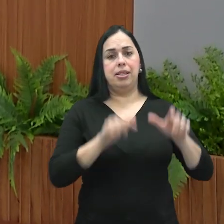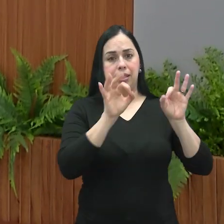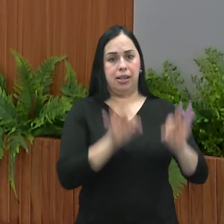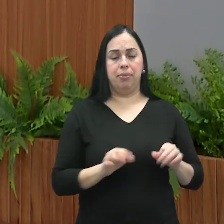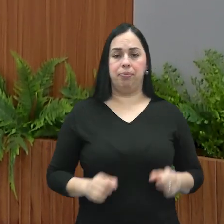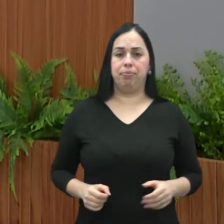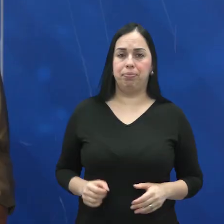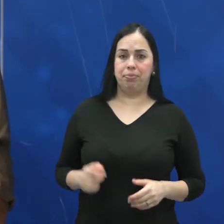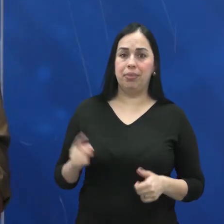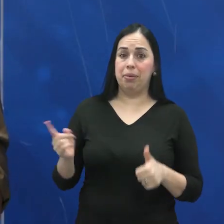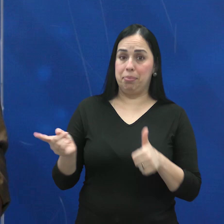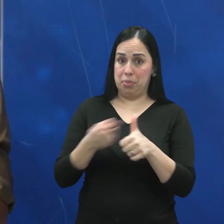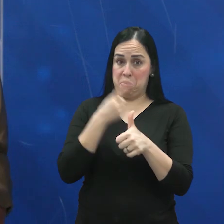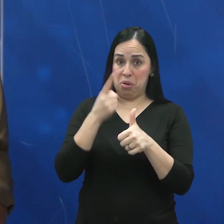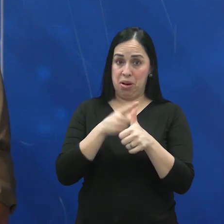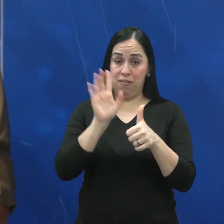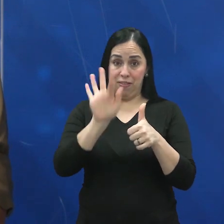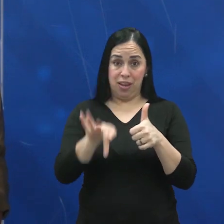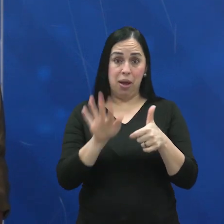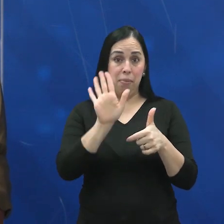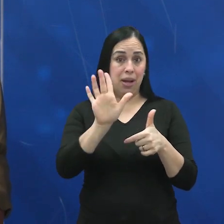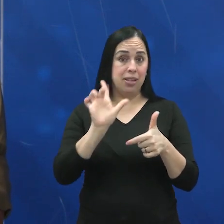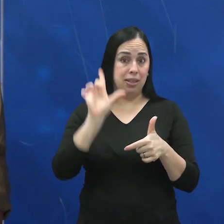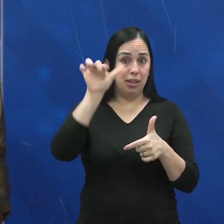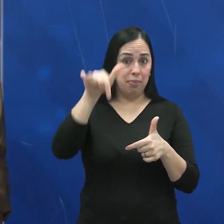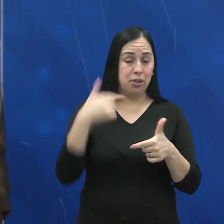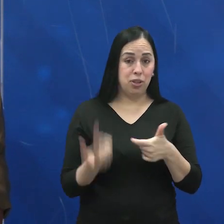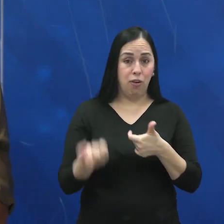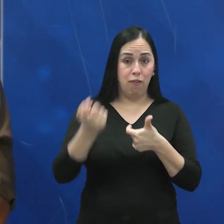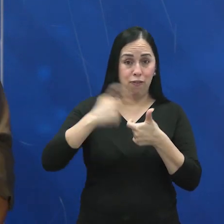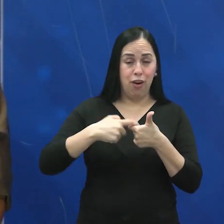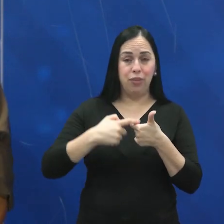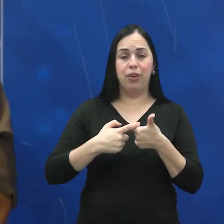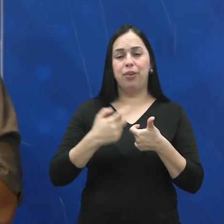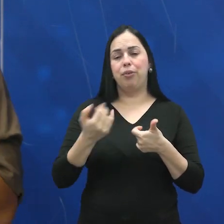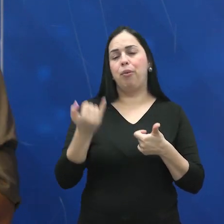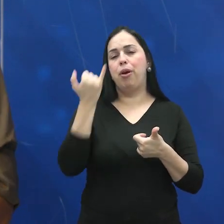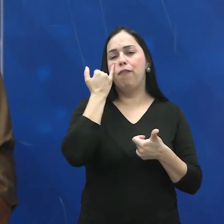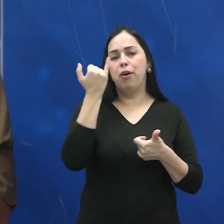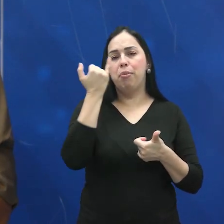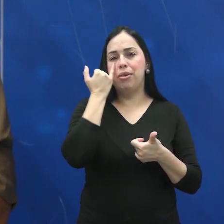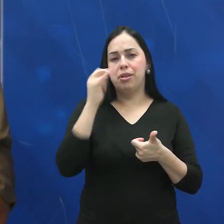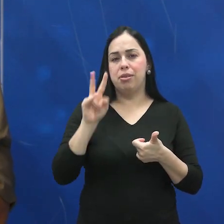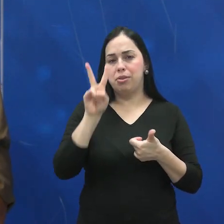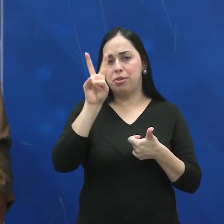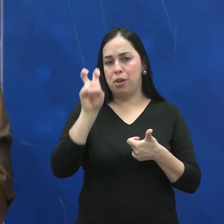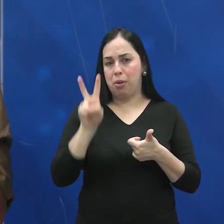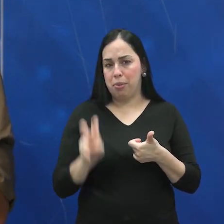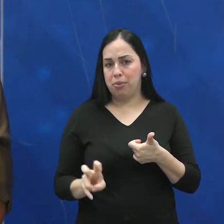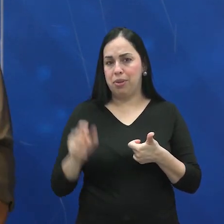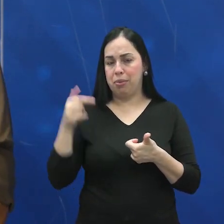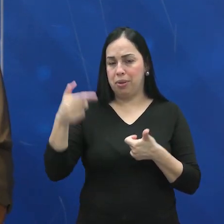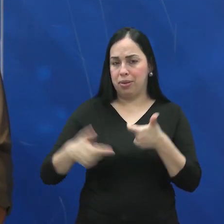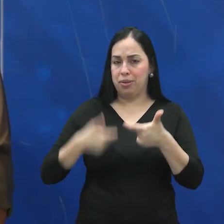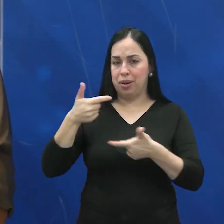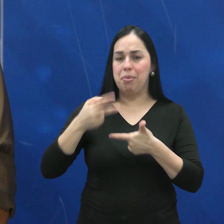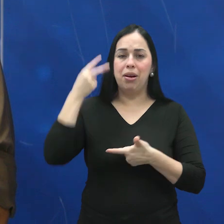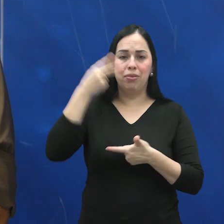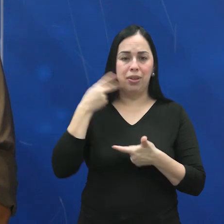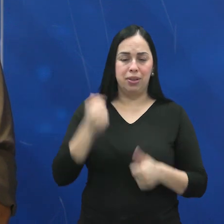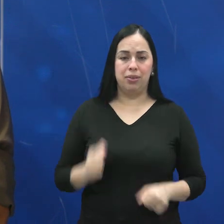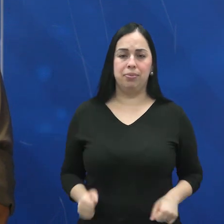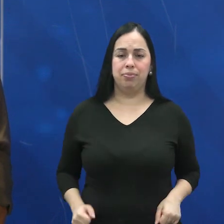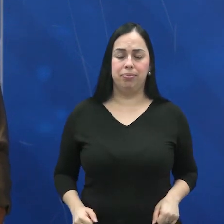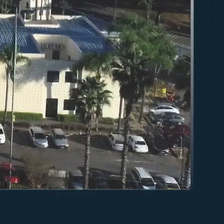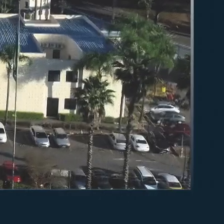condutas inadequadas. O primeiro bloco já foi, mas daqui a pouco eu volto com mais informações sobre o trabalho realizado aqui